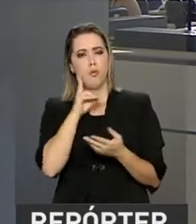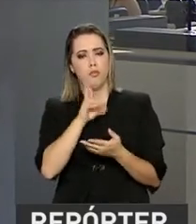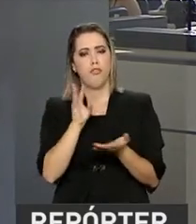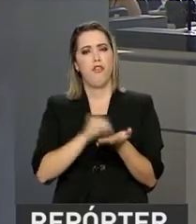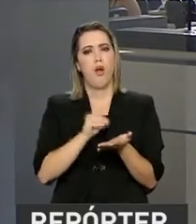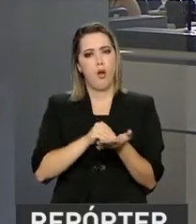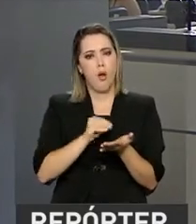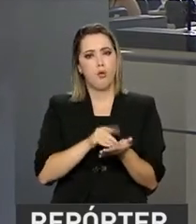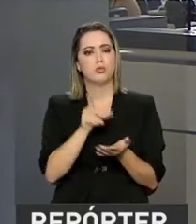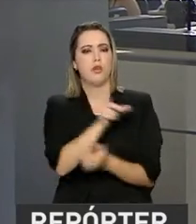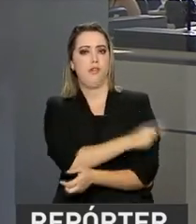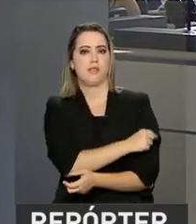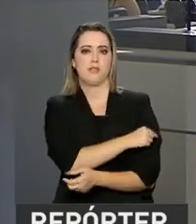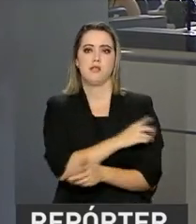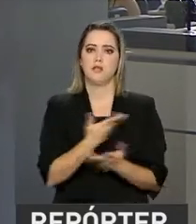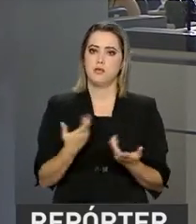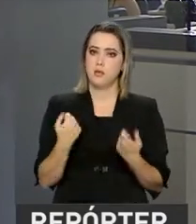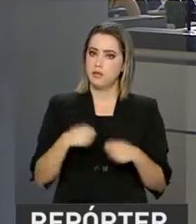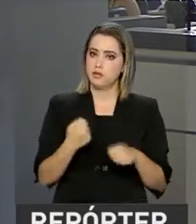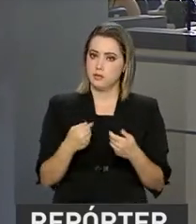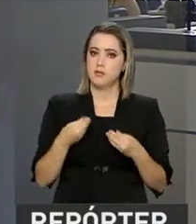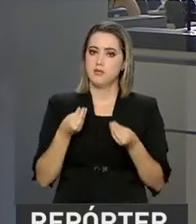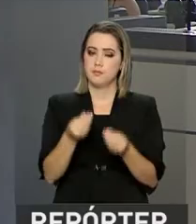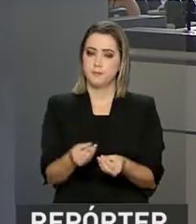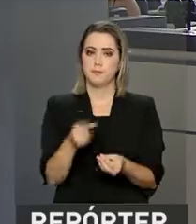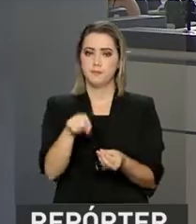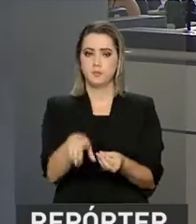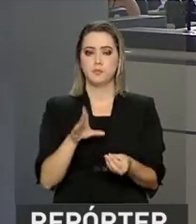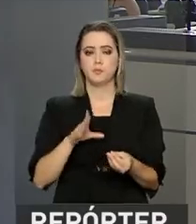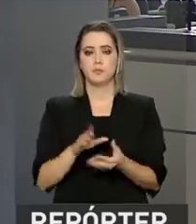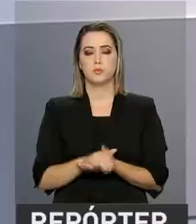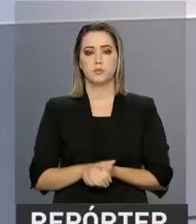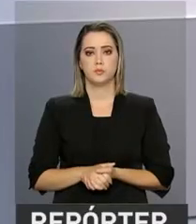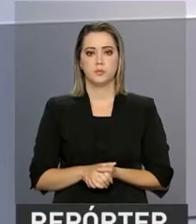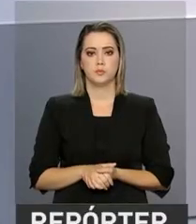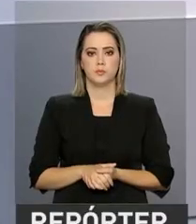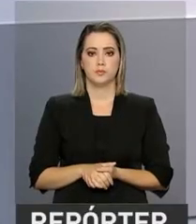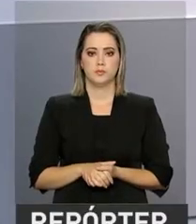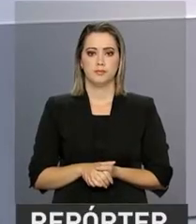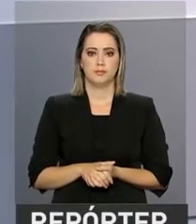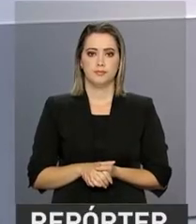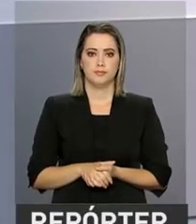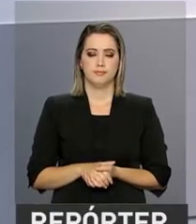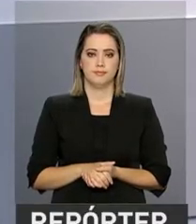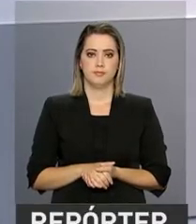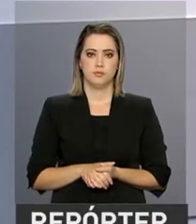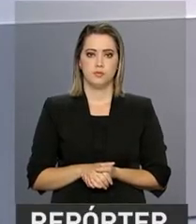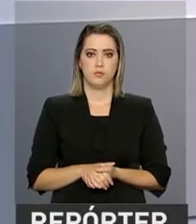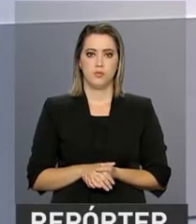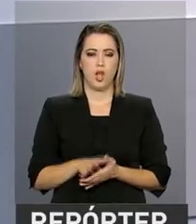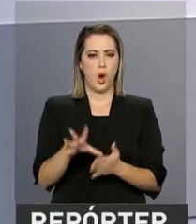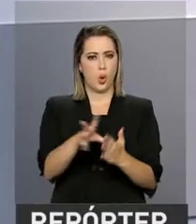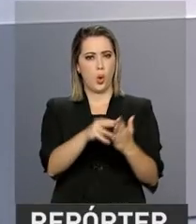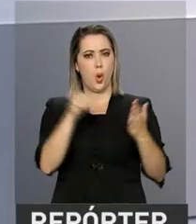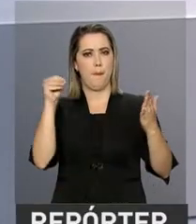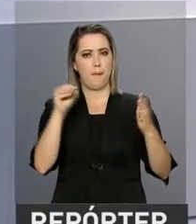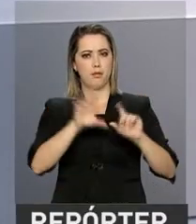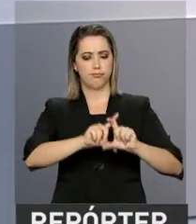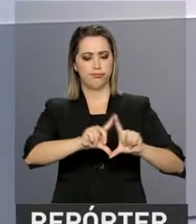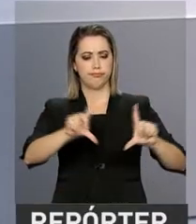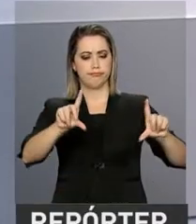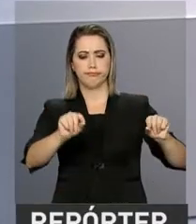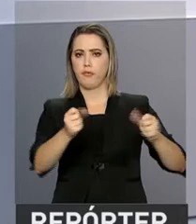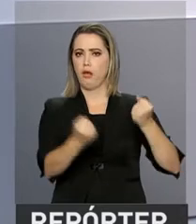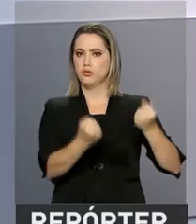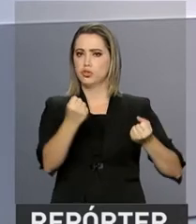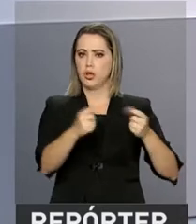lisca se tem alguma outra vacina que precisa ser administrado além da vacina da gripe a clonagem de placas de automóvel